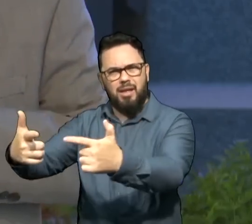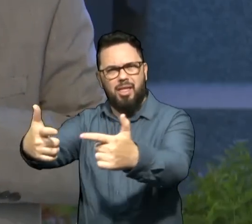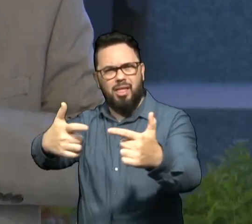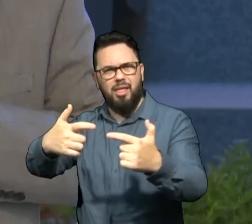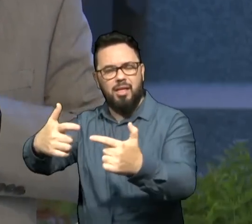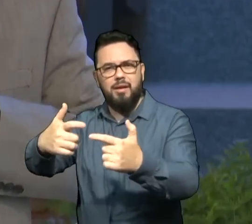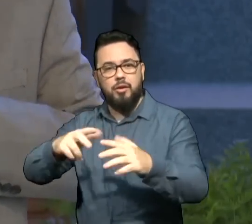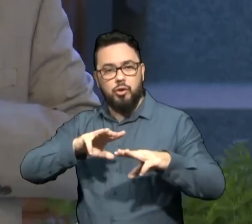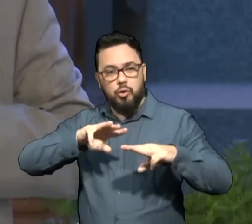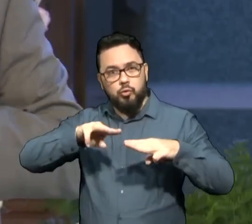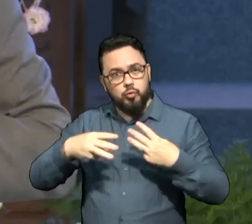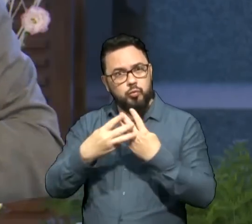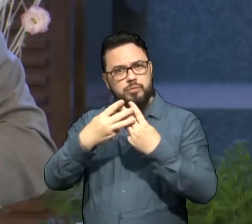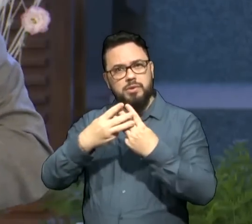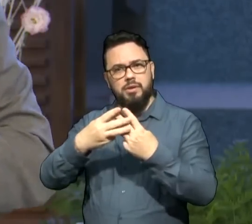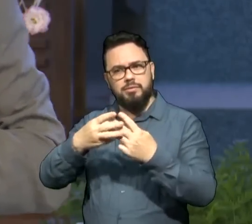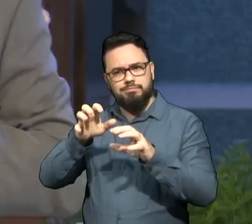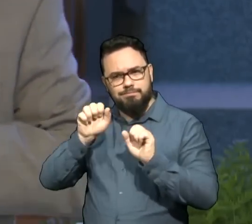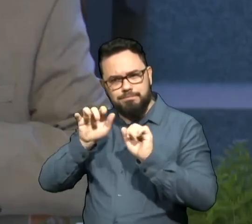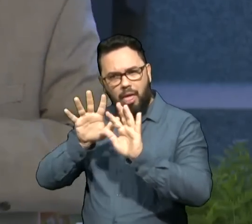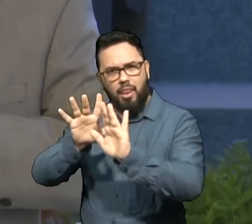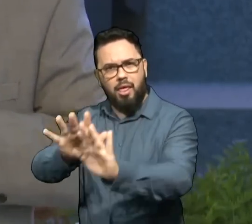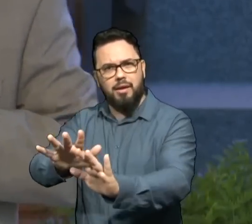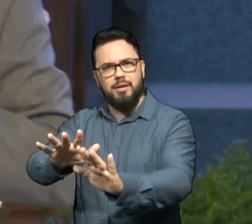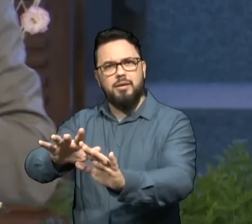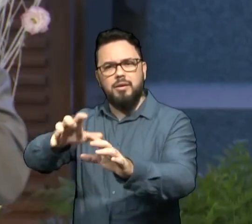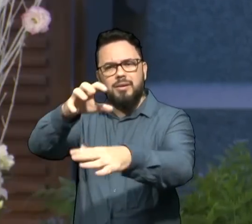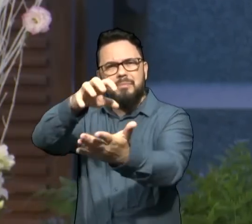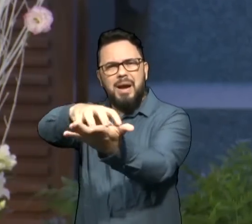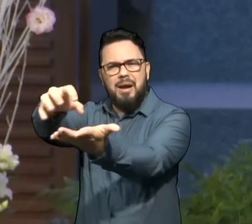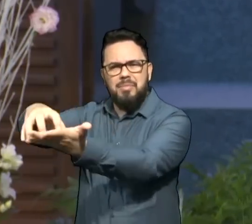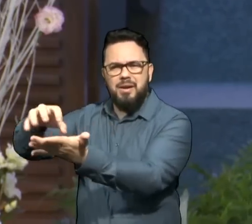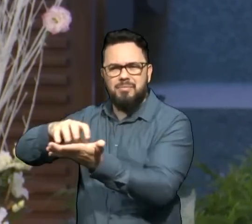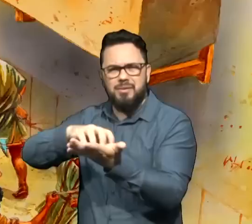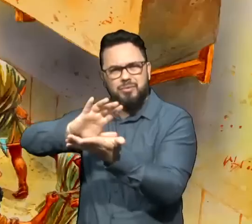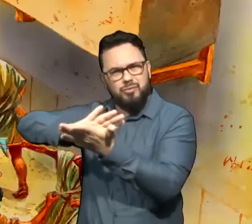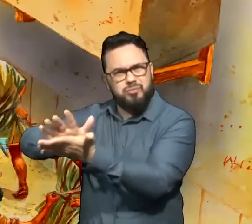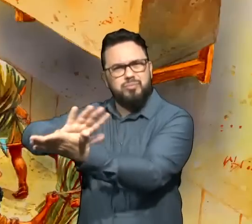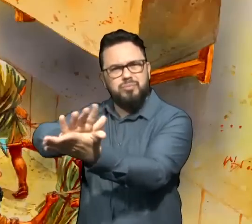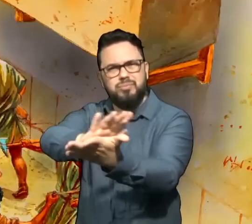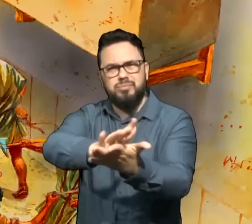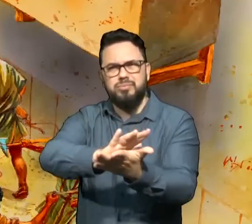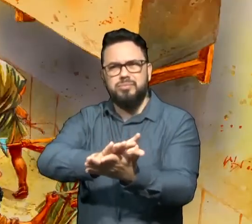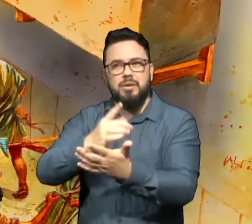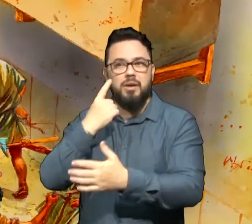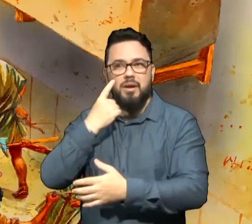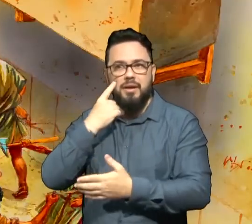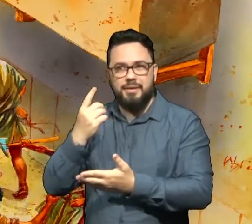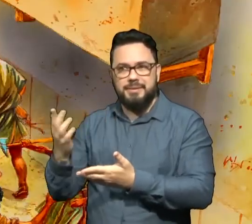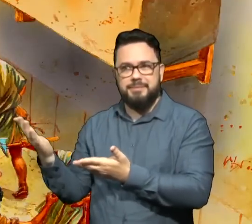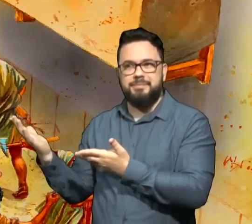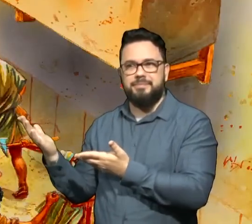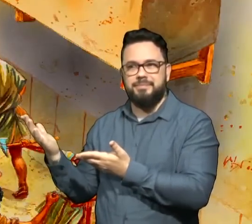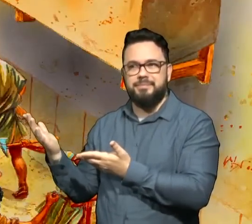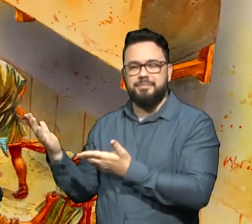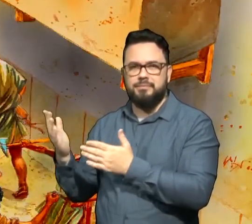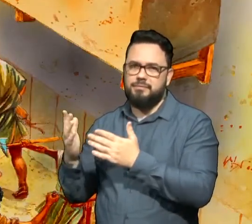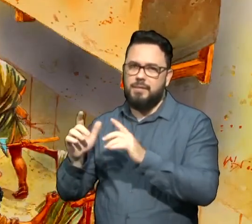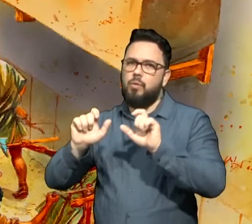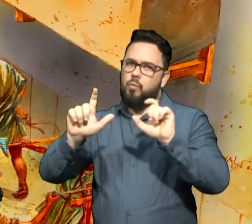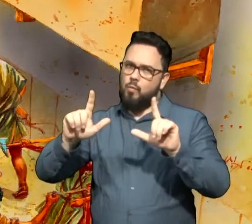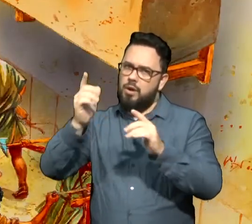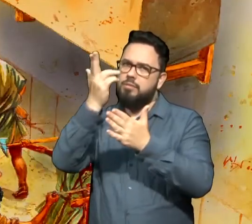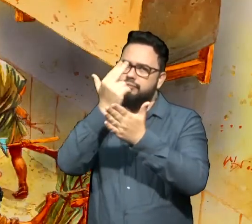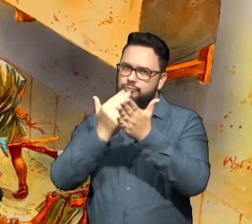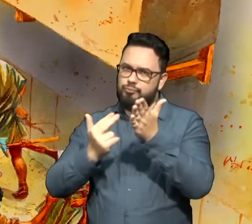revolução e destruíram muitas Vilas puseram fogo em muitas casas esse quadro que vocês estão vendo aí é um quadro artístico evidentemente